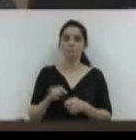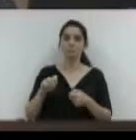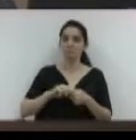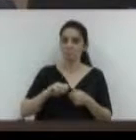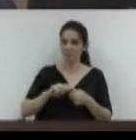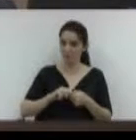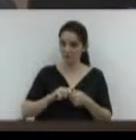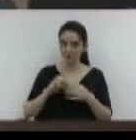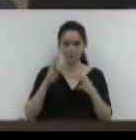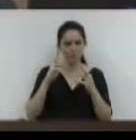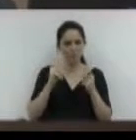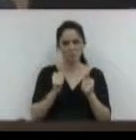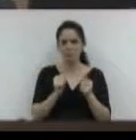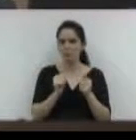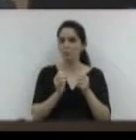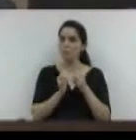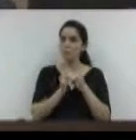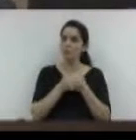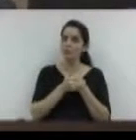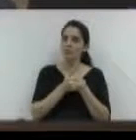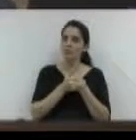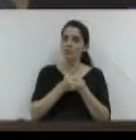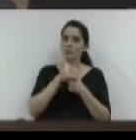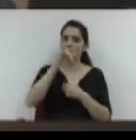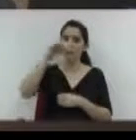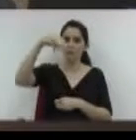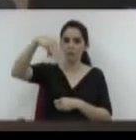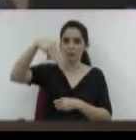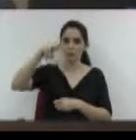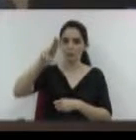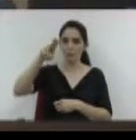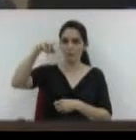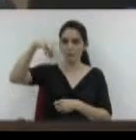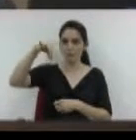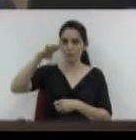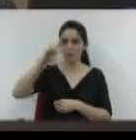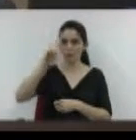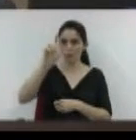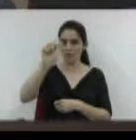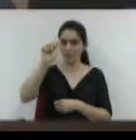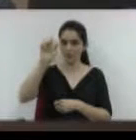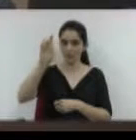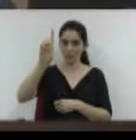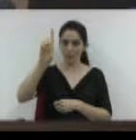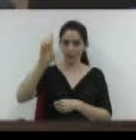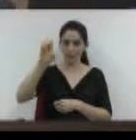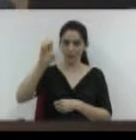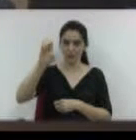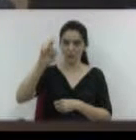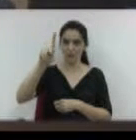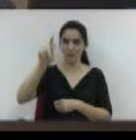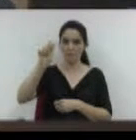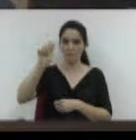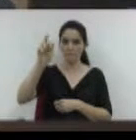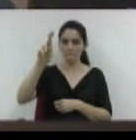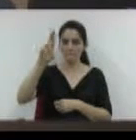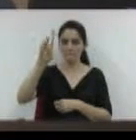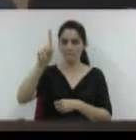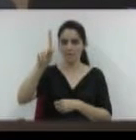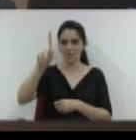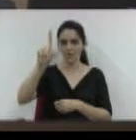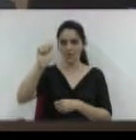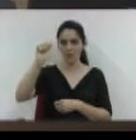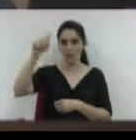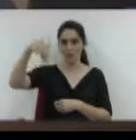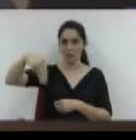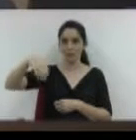pela imunidade parlamentar esculpida no artigo 29 da Constituição Federal e